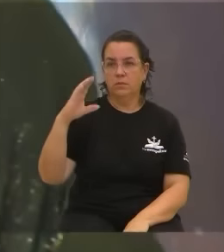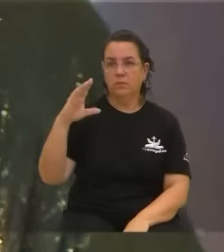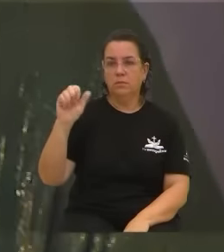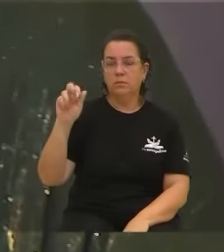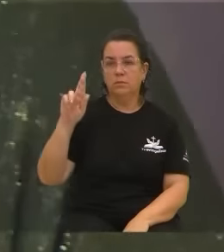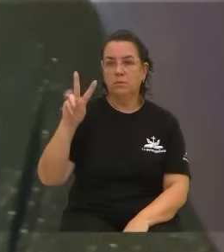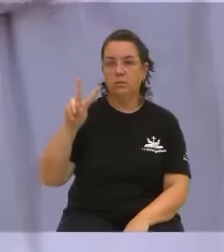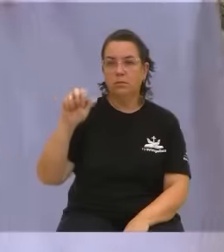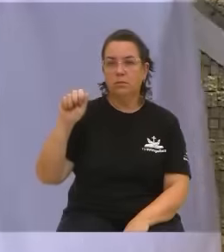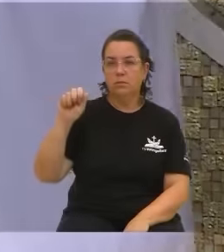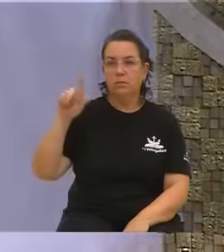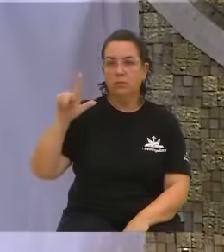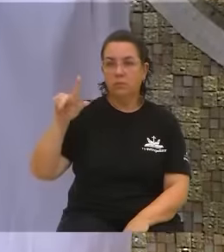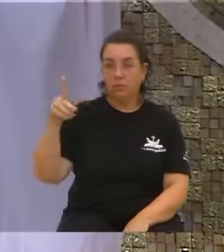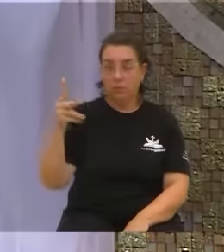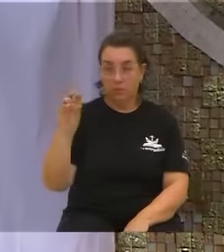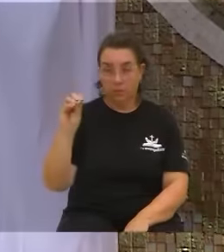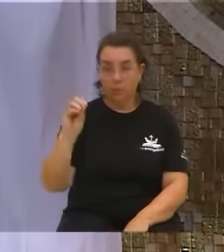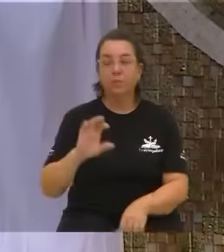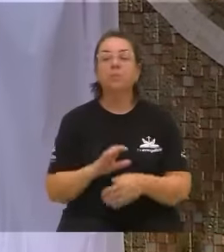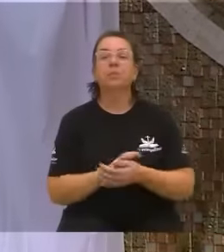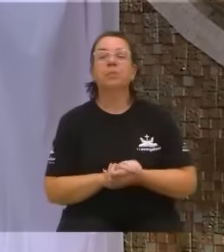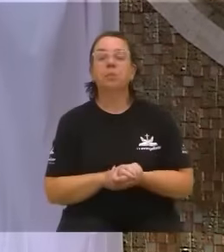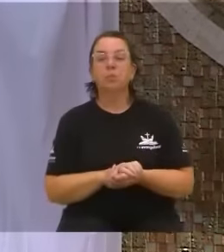Barreto, São Paulo.